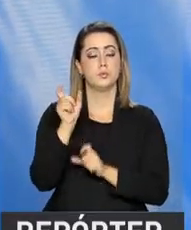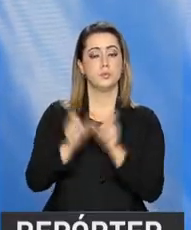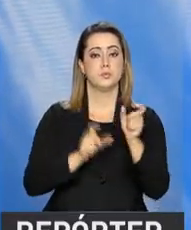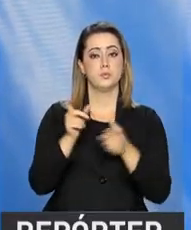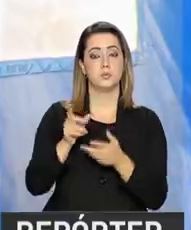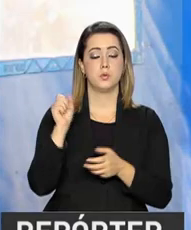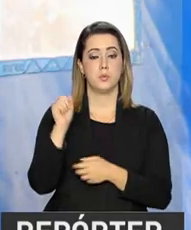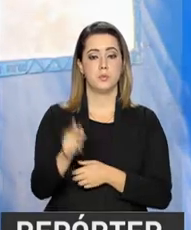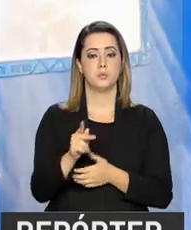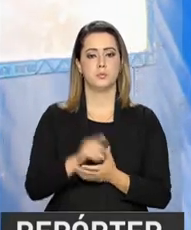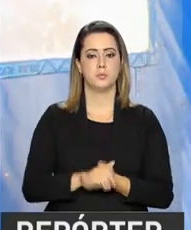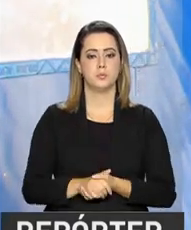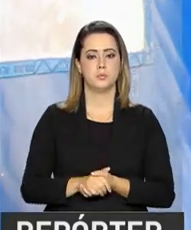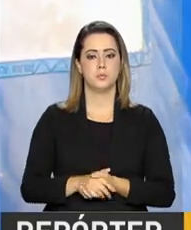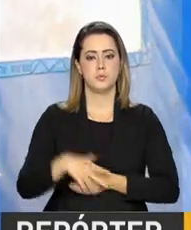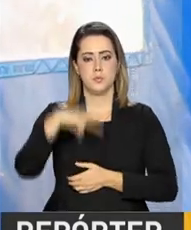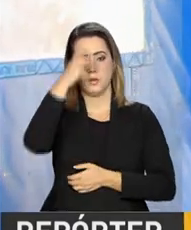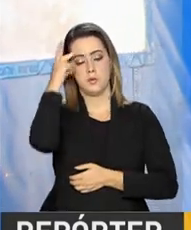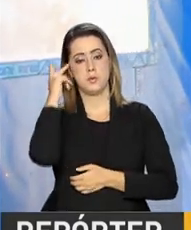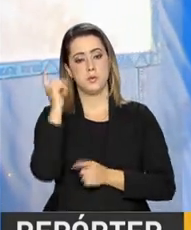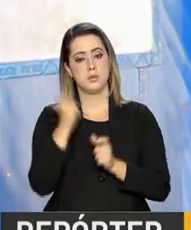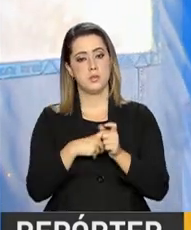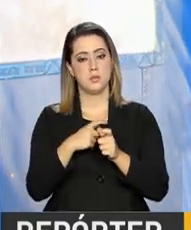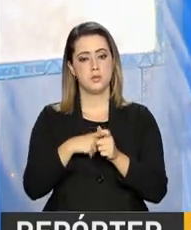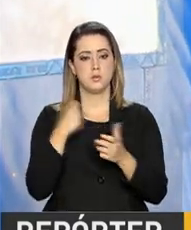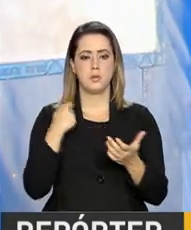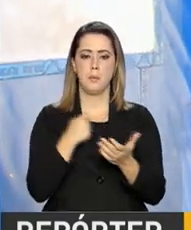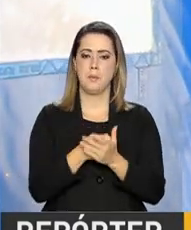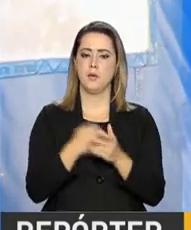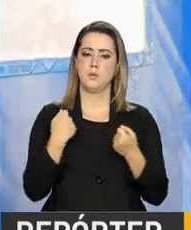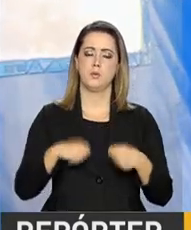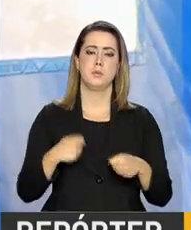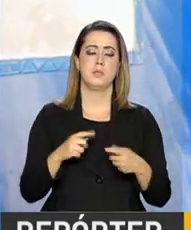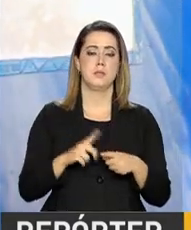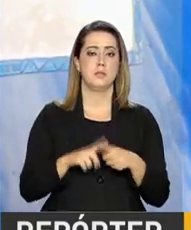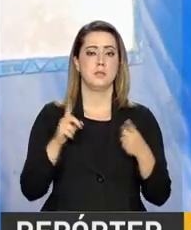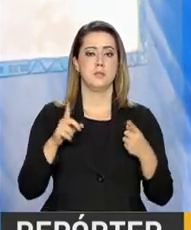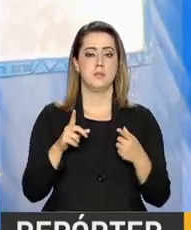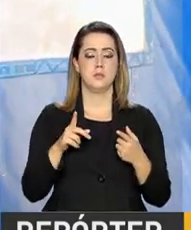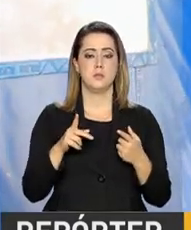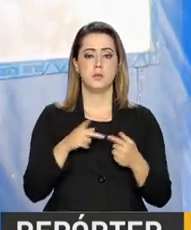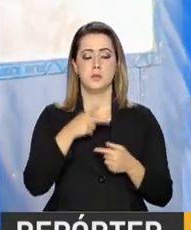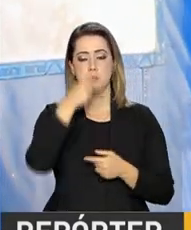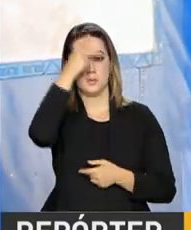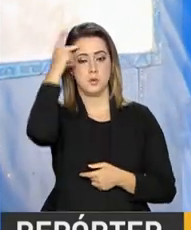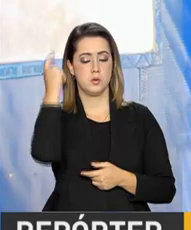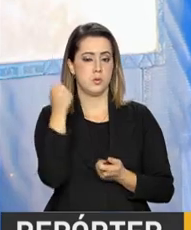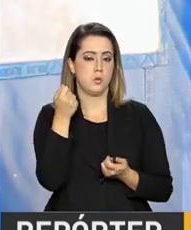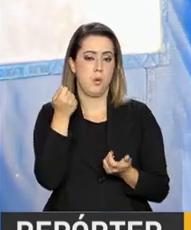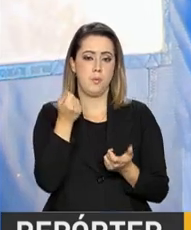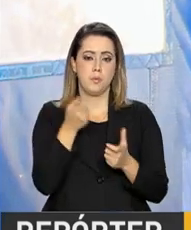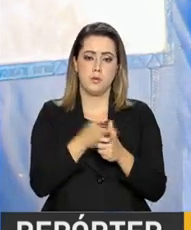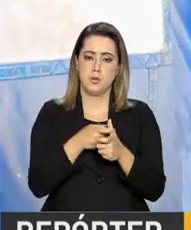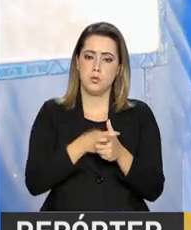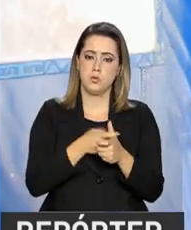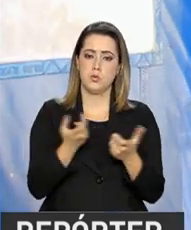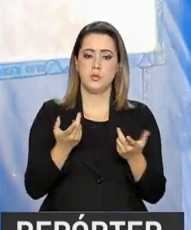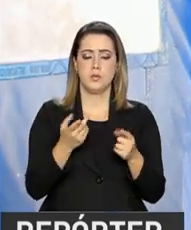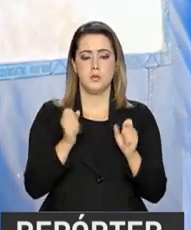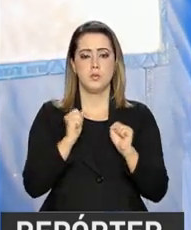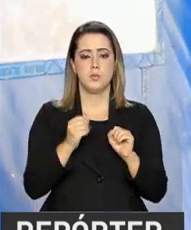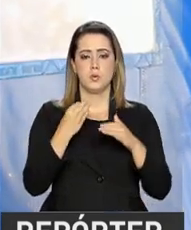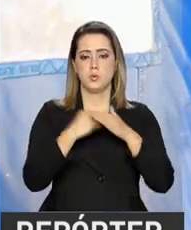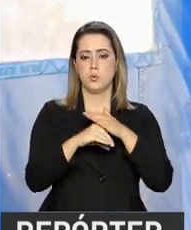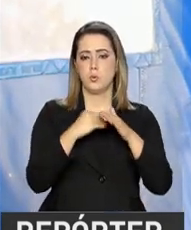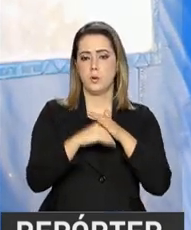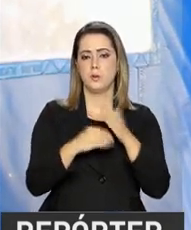se aposentando. Quem está endividado paga umas continhas que precisar. Quem não tiver precisando para usar imediato,